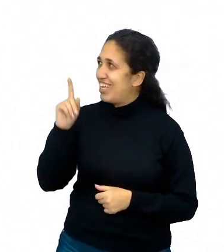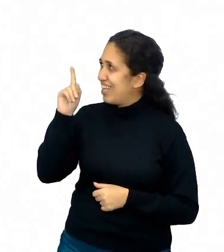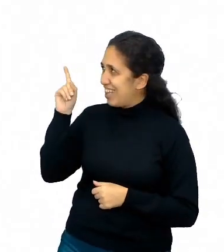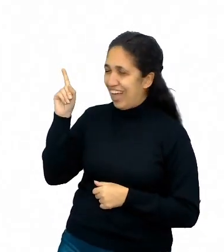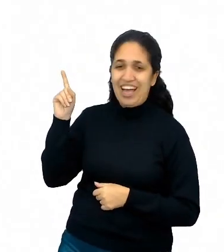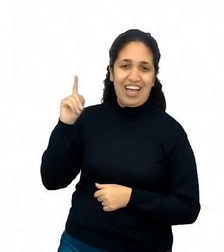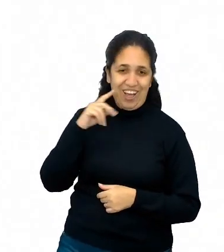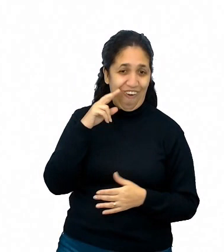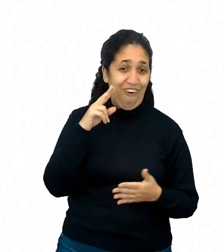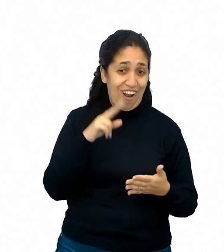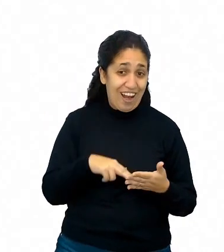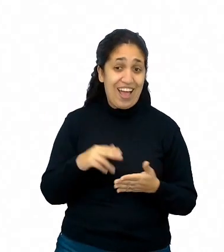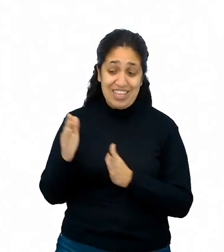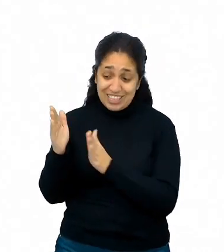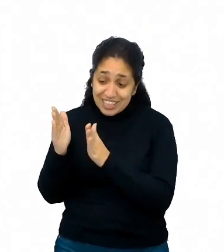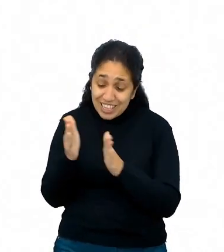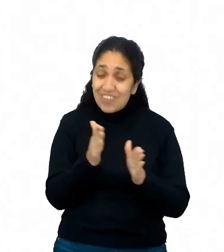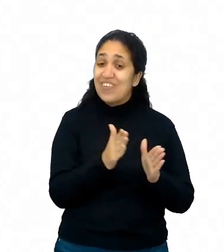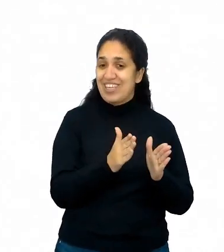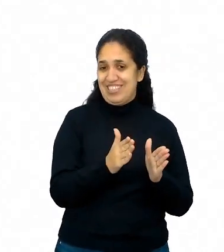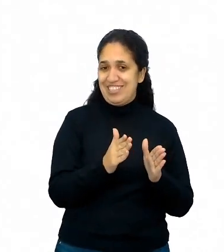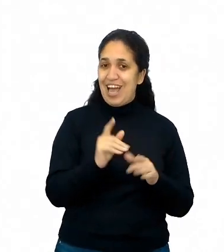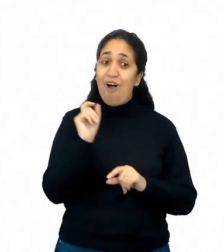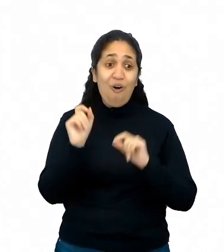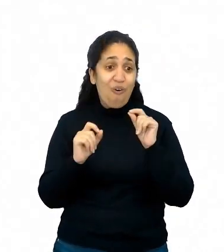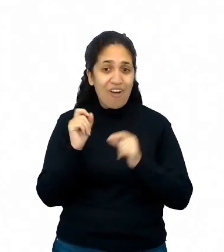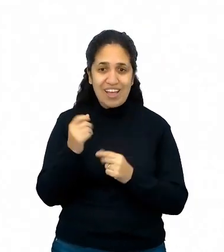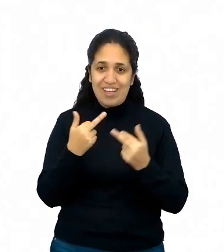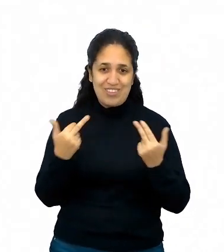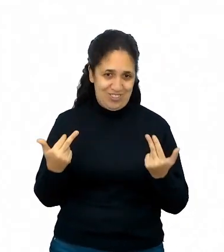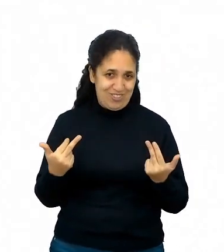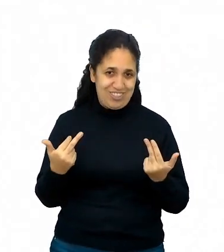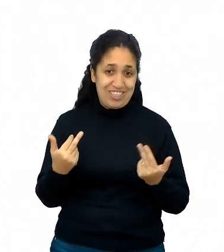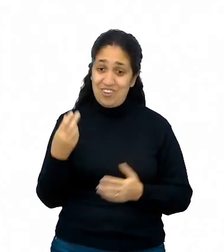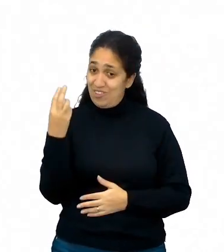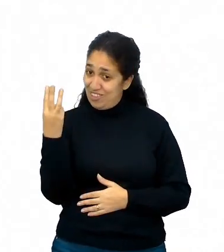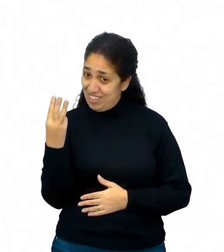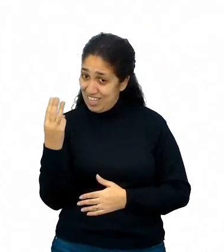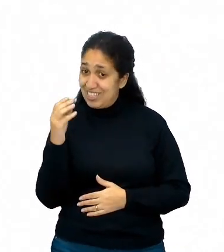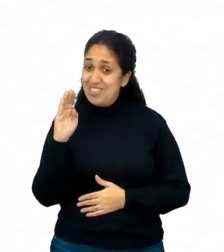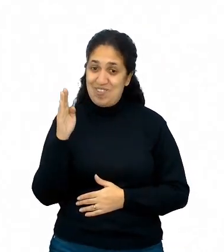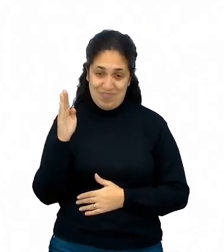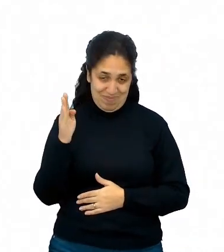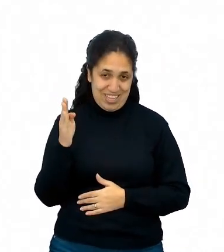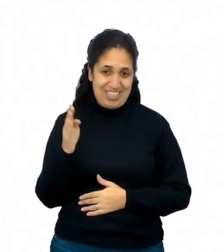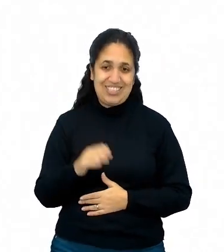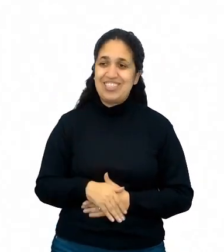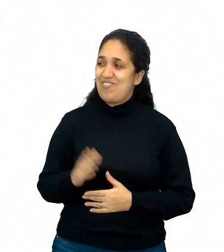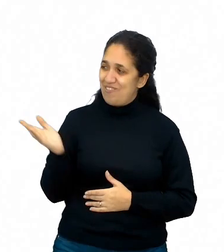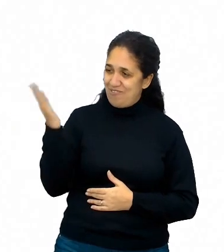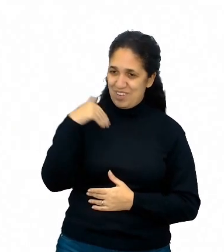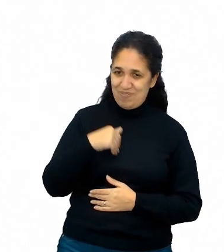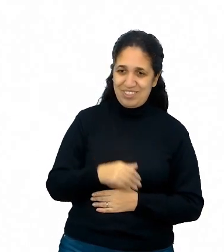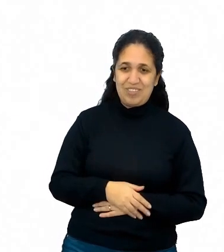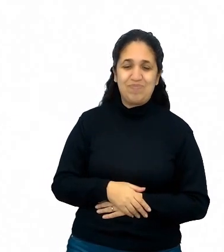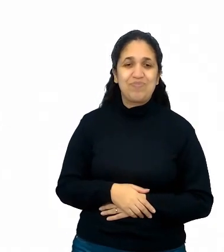olhar a nossa sequência, o que vem por aí no terceiro bimestre, minha gente. Vamos lá?